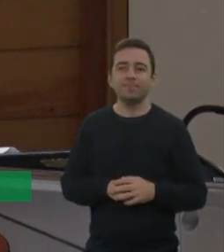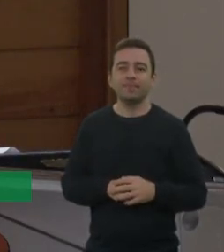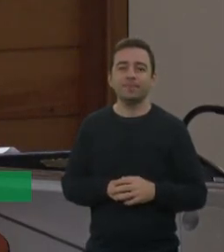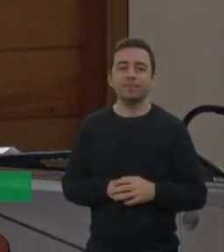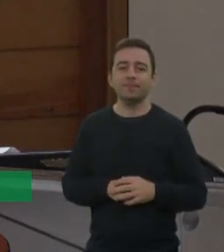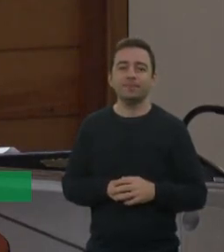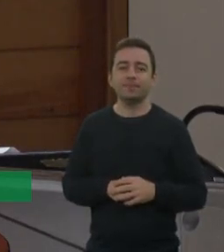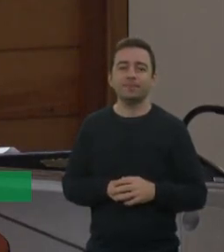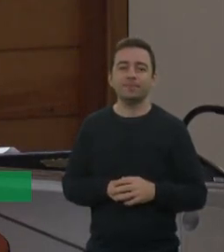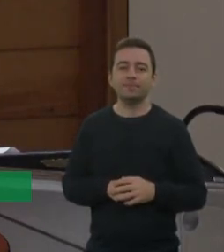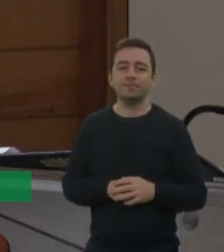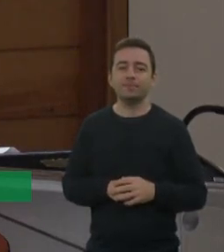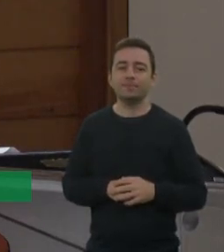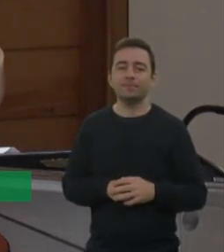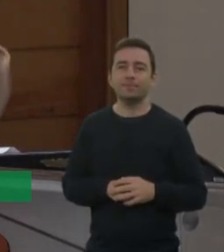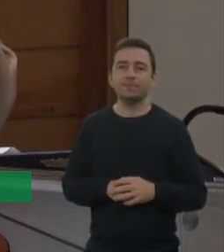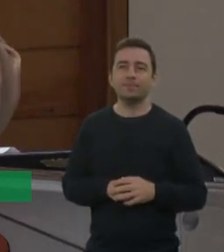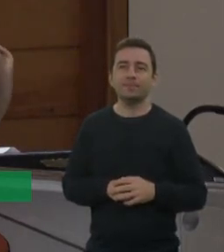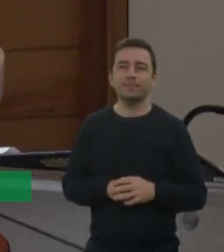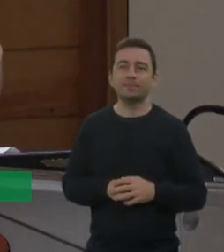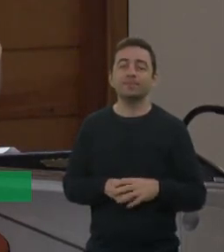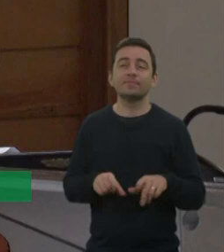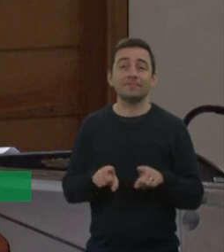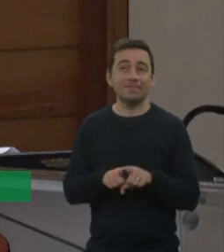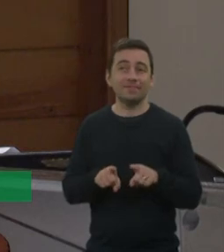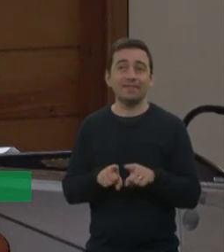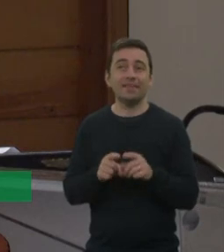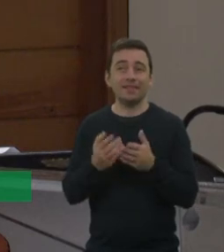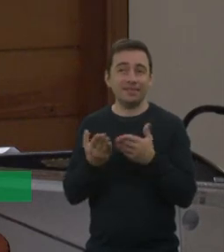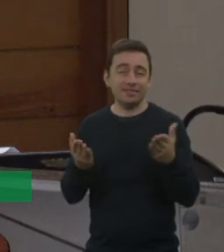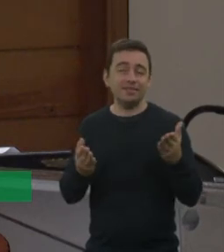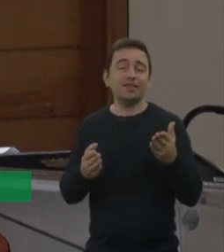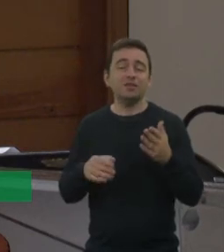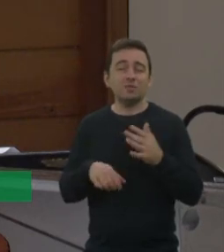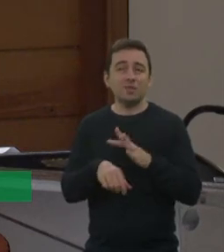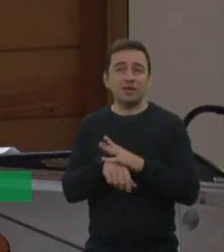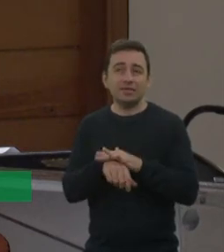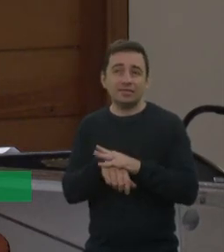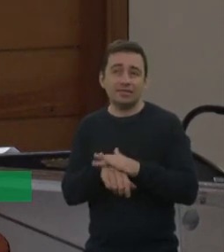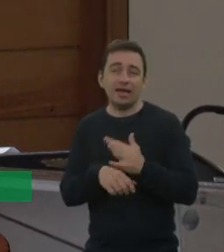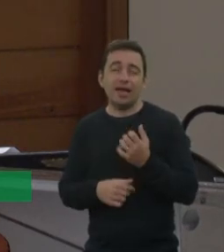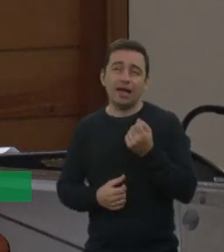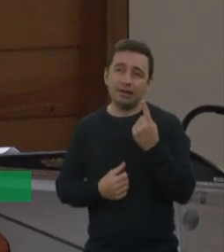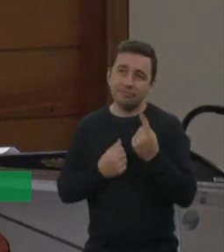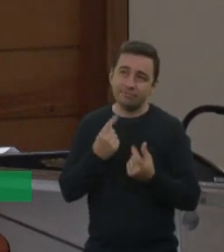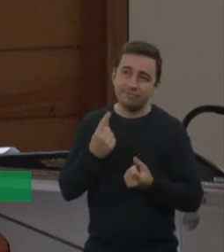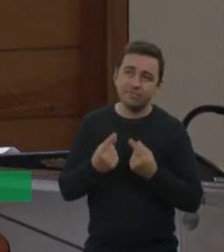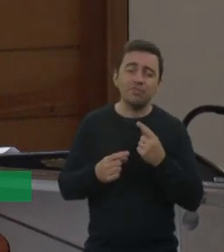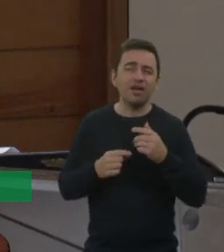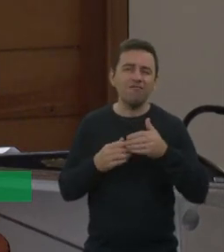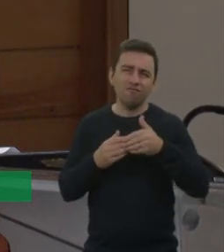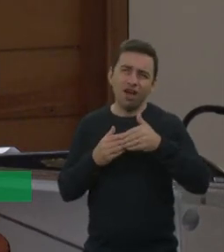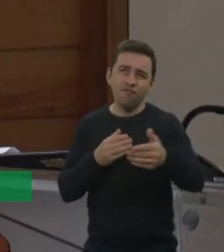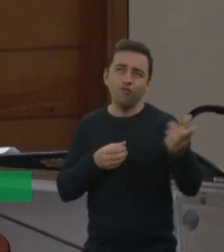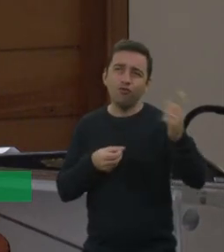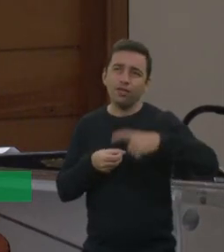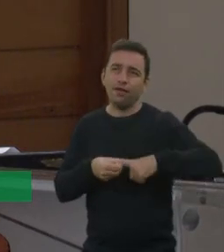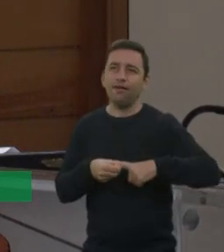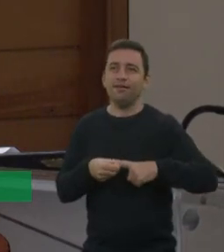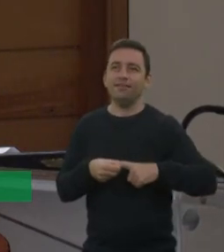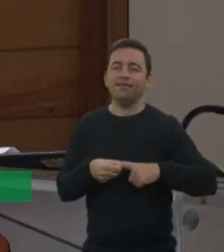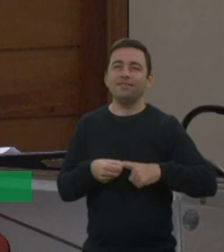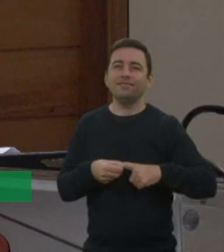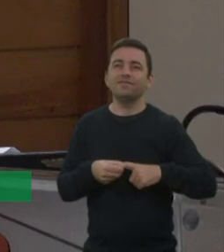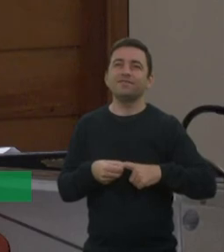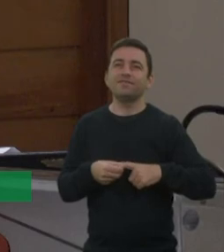Bom, trabalho no Einstein também. O Einstein ficou um tempo também com doenças raras. Pausou o programa agora, mas em breve vai voltar. Aqui o